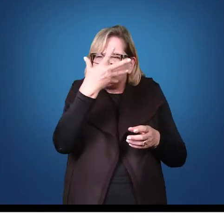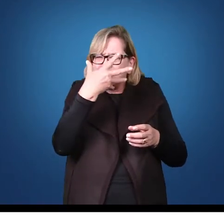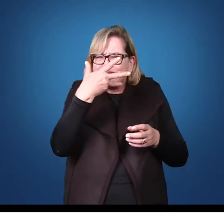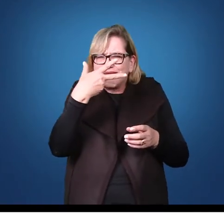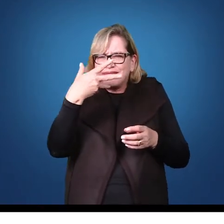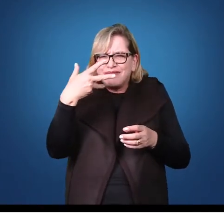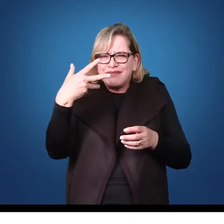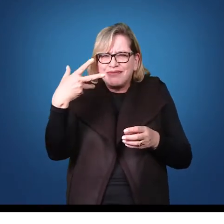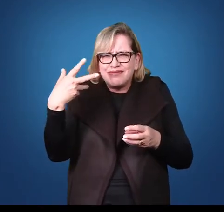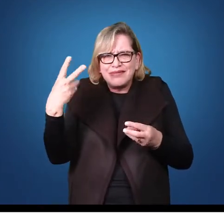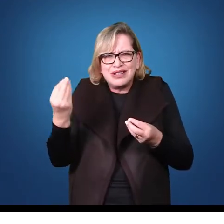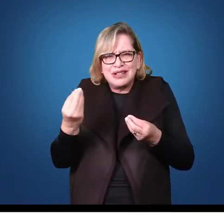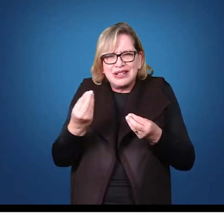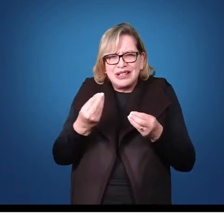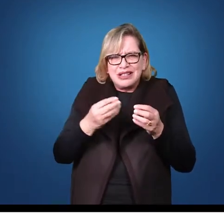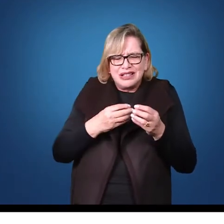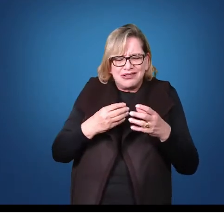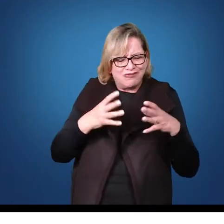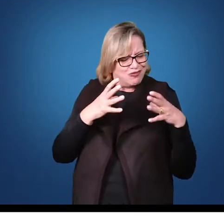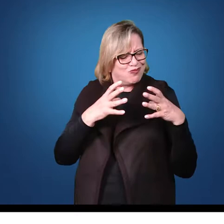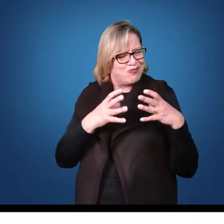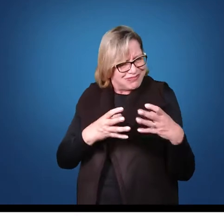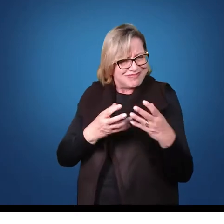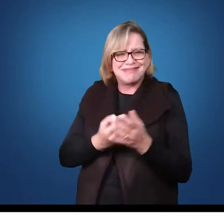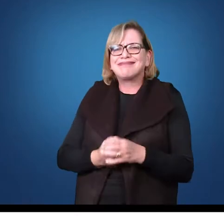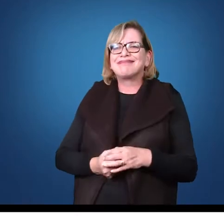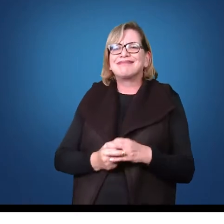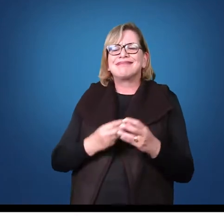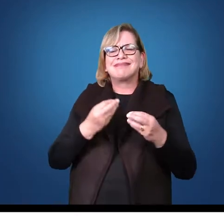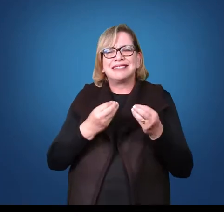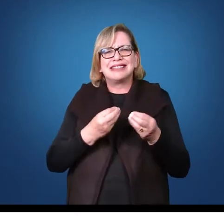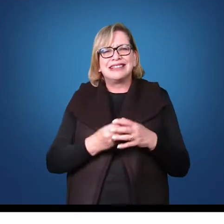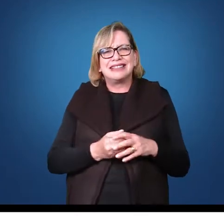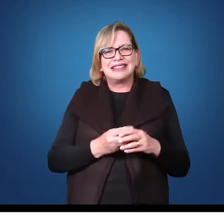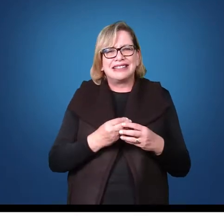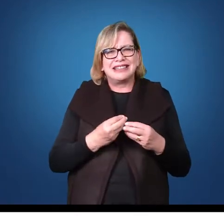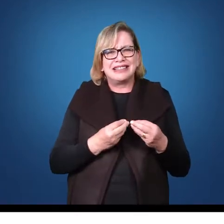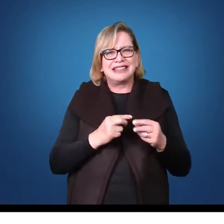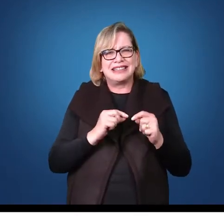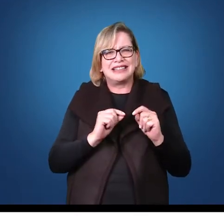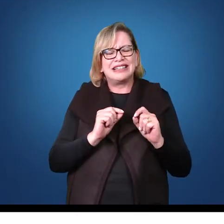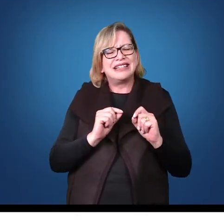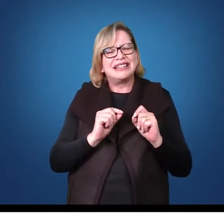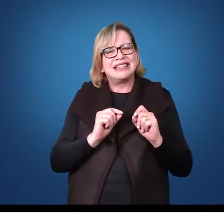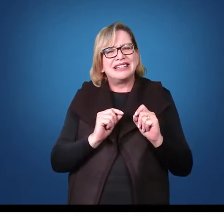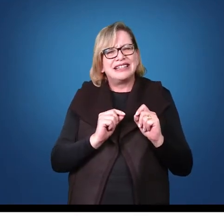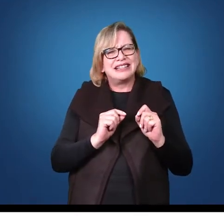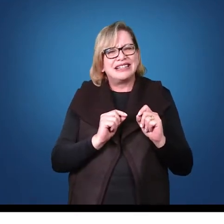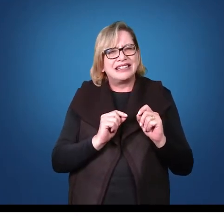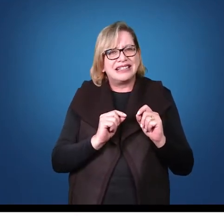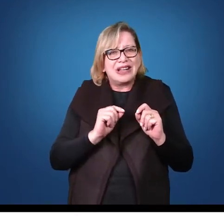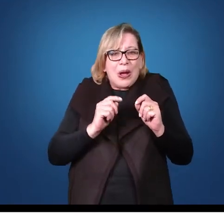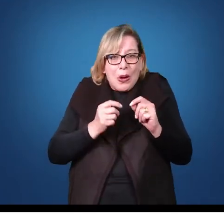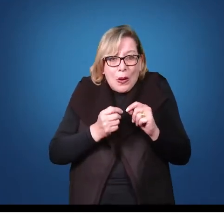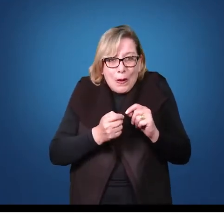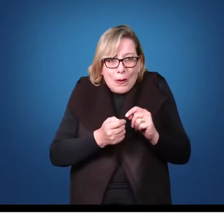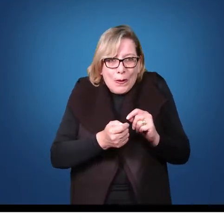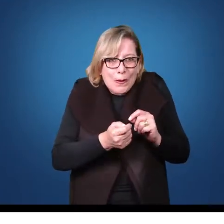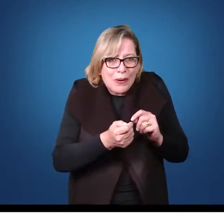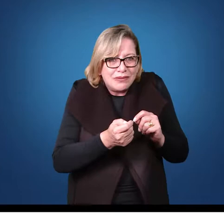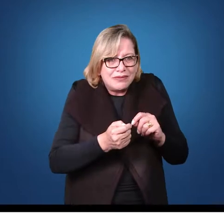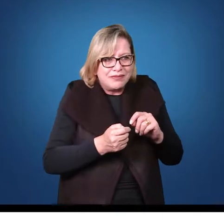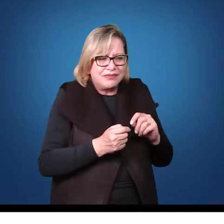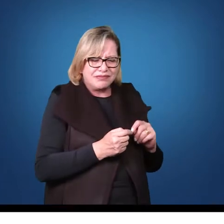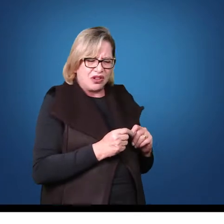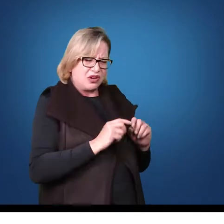desse belíssimo rabanete. Ah, que... Tá quase... Não se